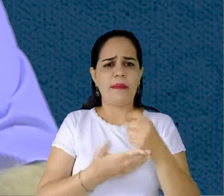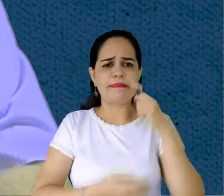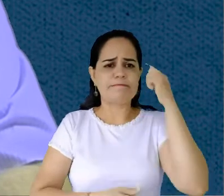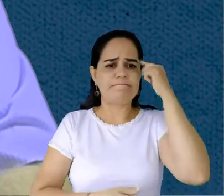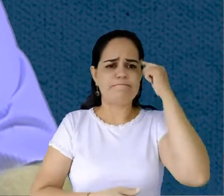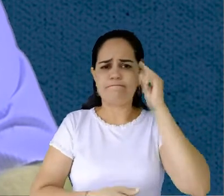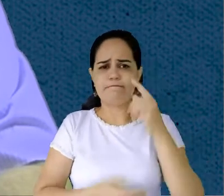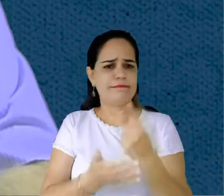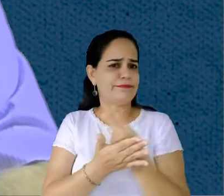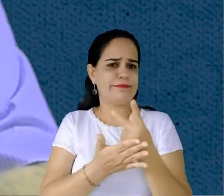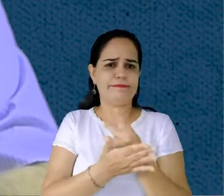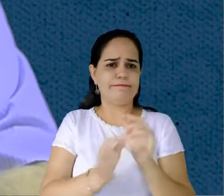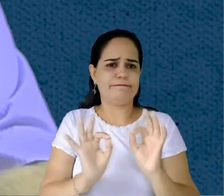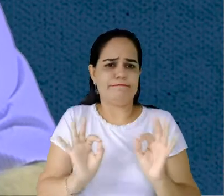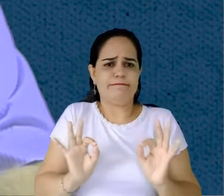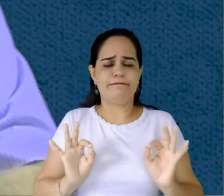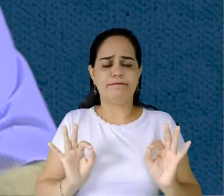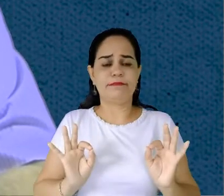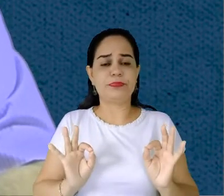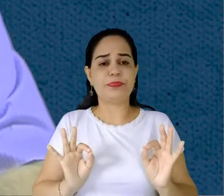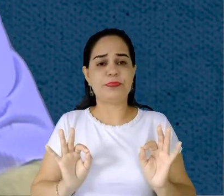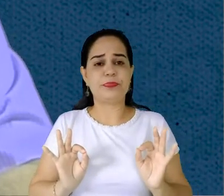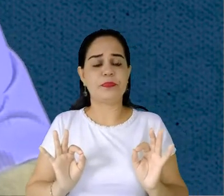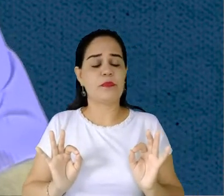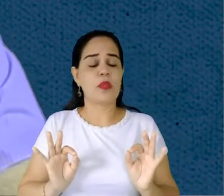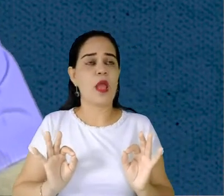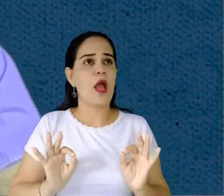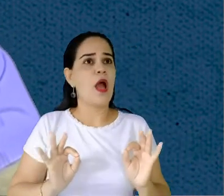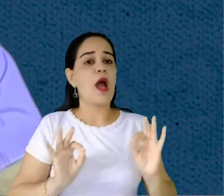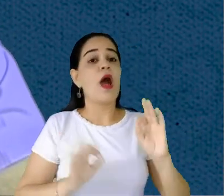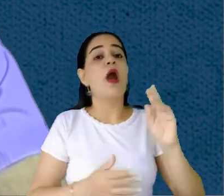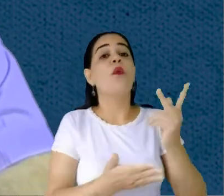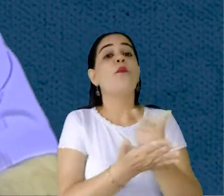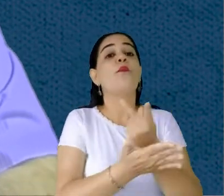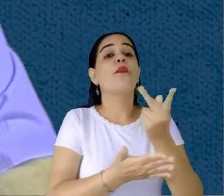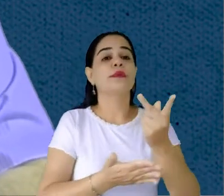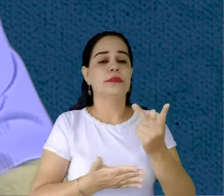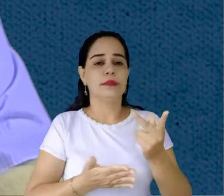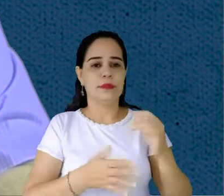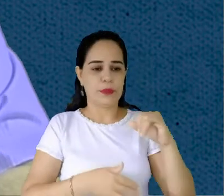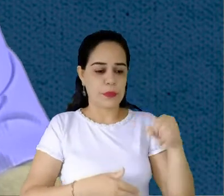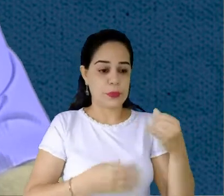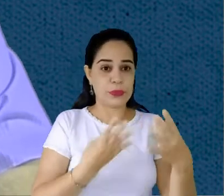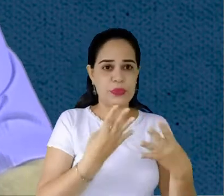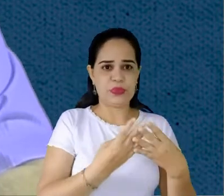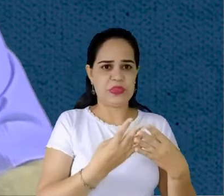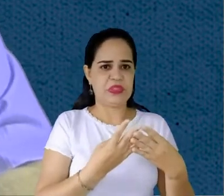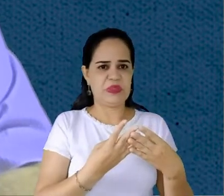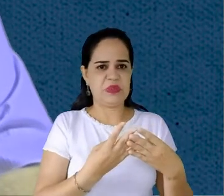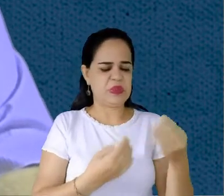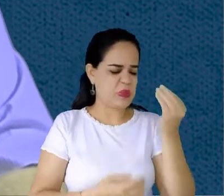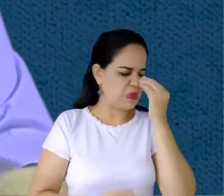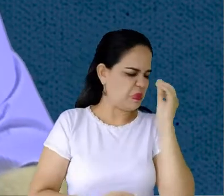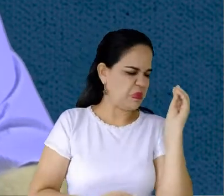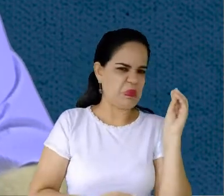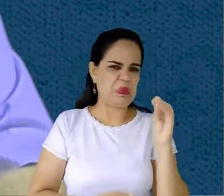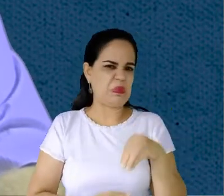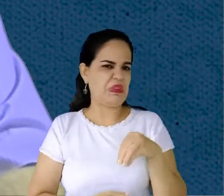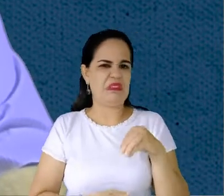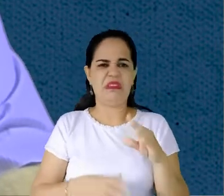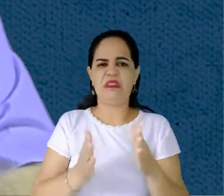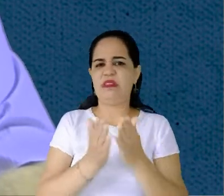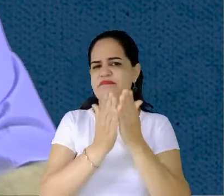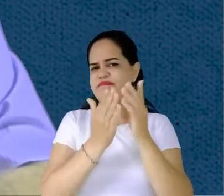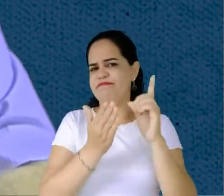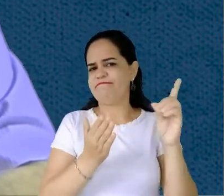judeus. Só para os judeus. Com a rejeição dos judeus, que não aceitavam a